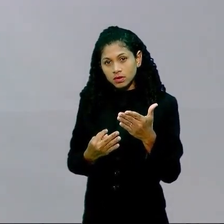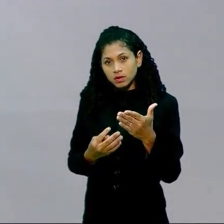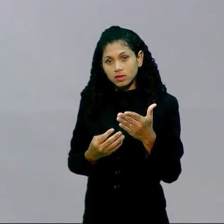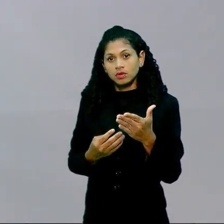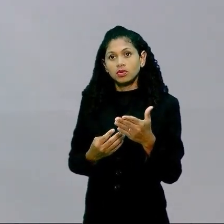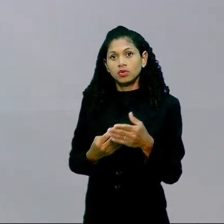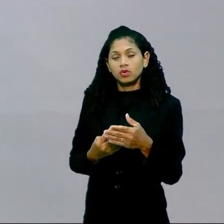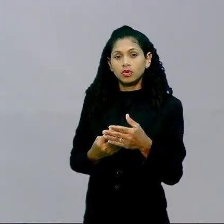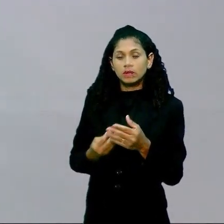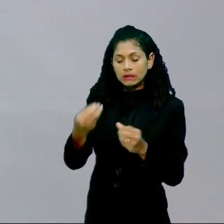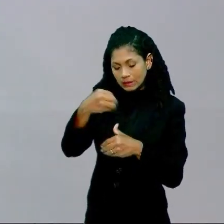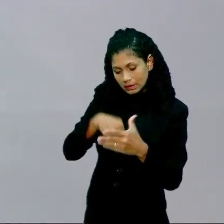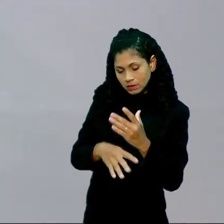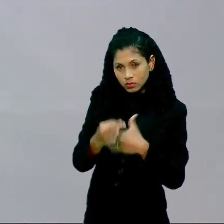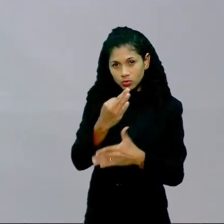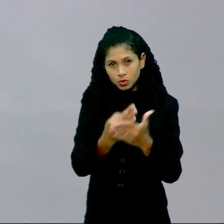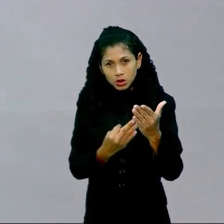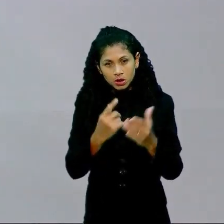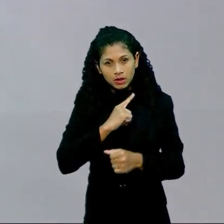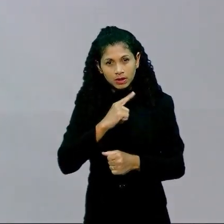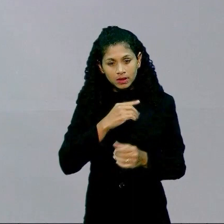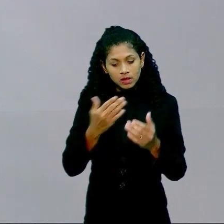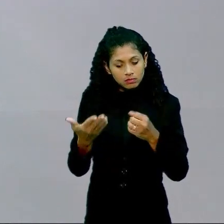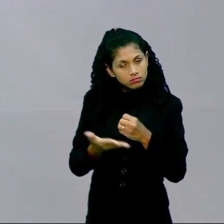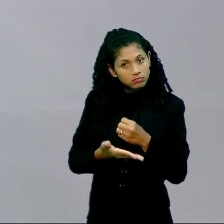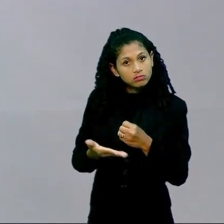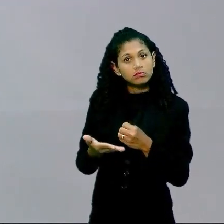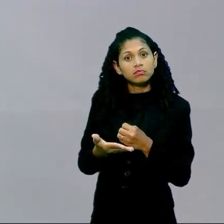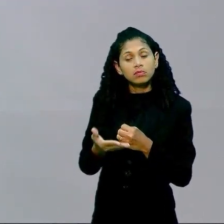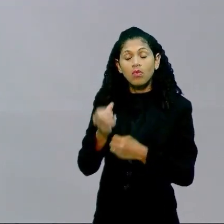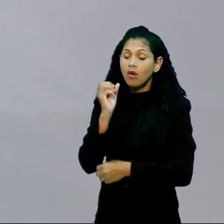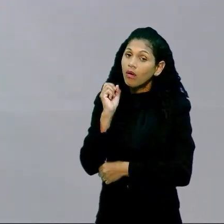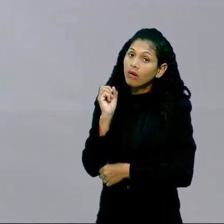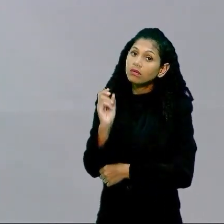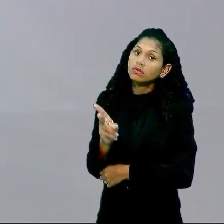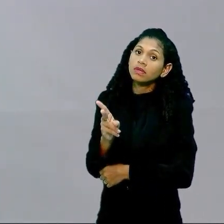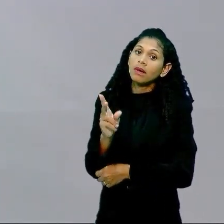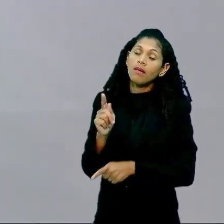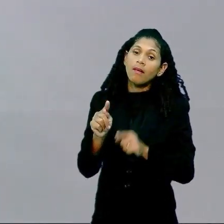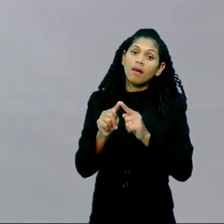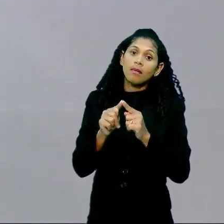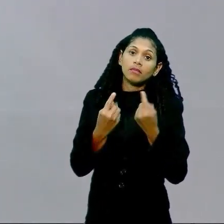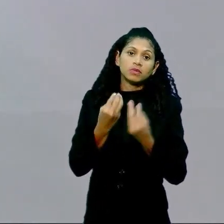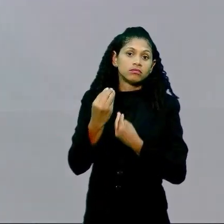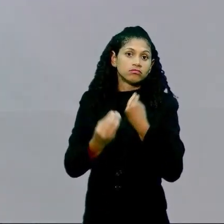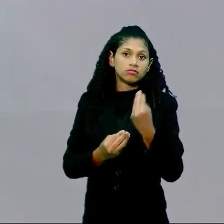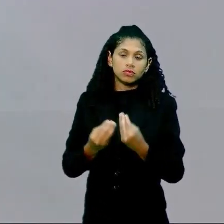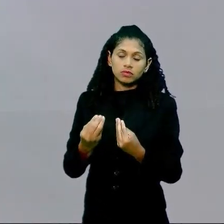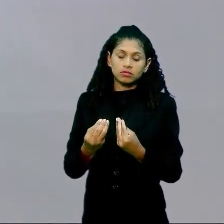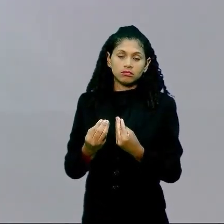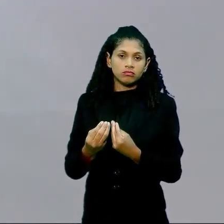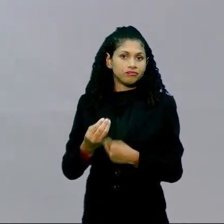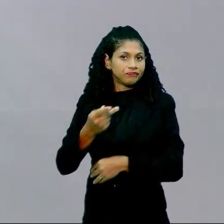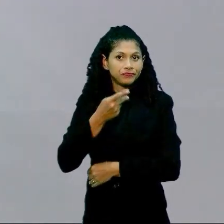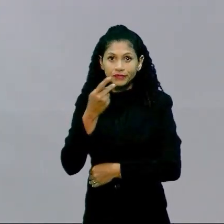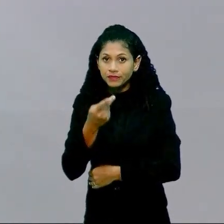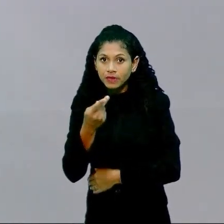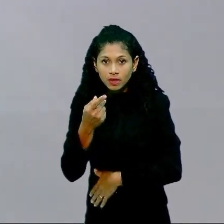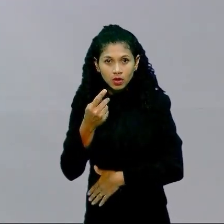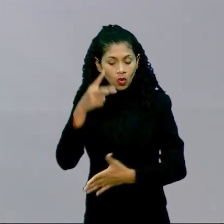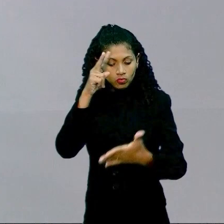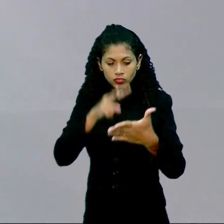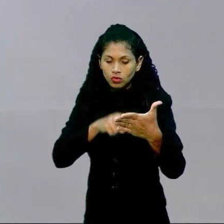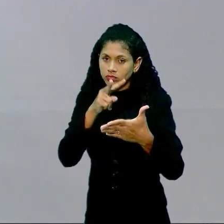com base, tiver essa fundamentação, ok. Mas como aqui a gente não abordou nenhum aspecto disso, a gente não tem a base